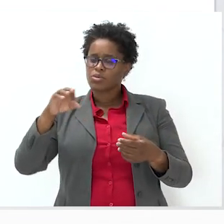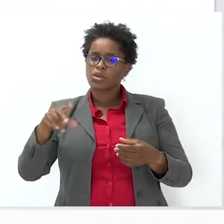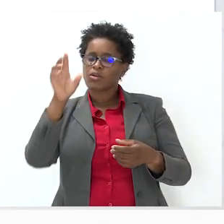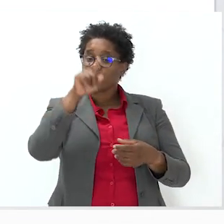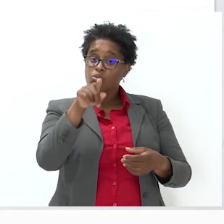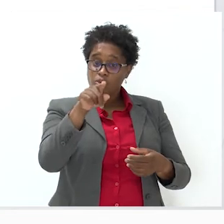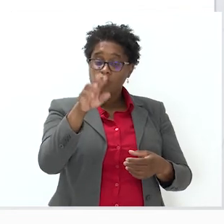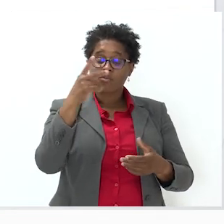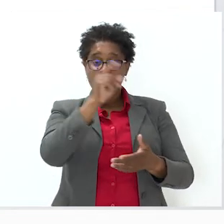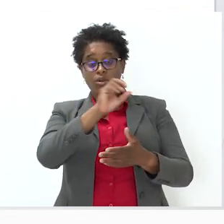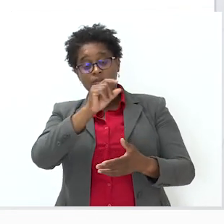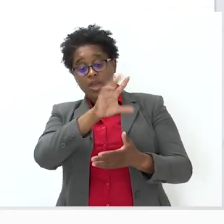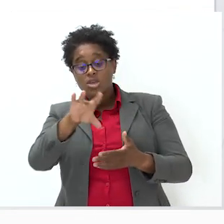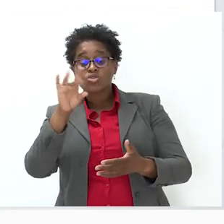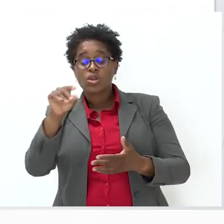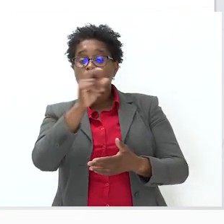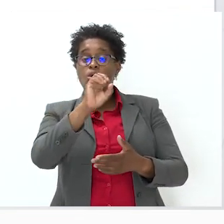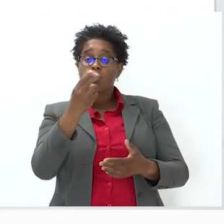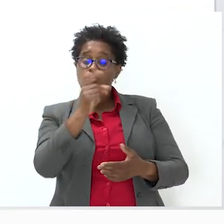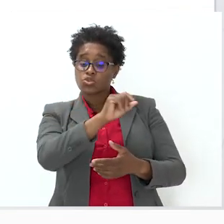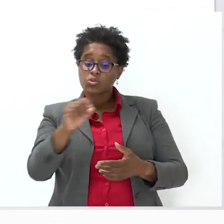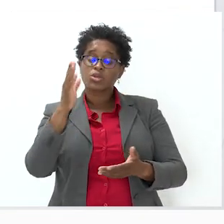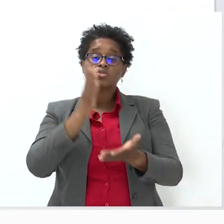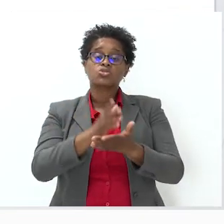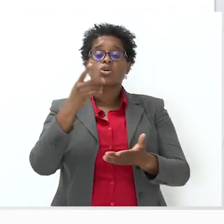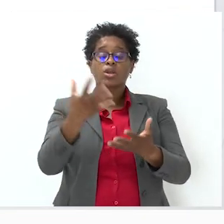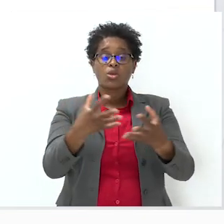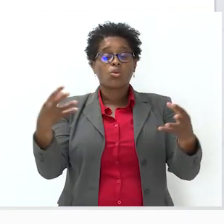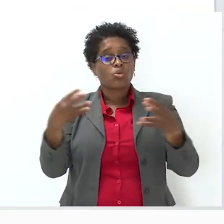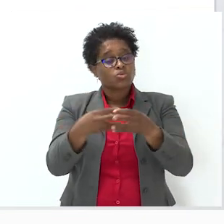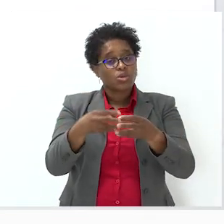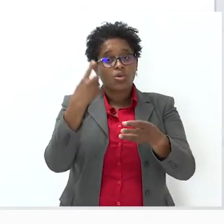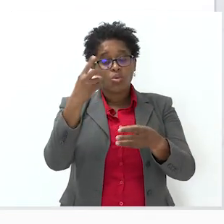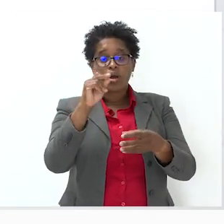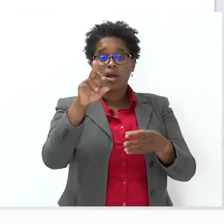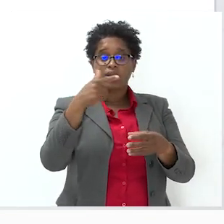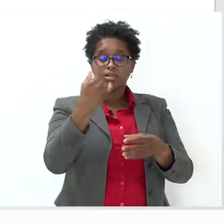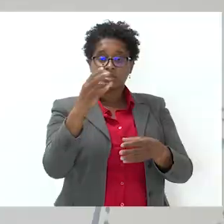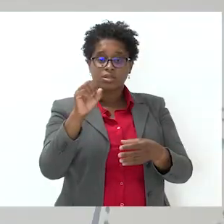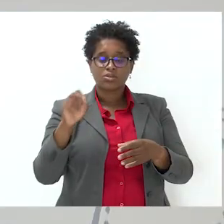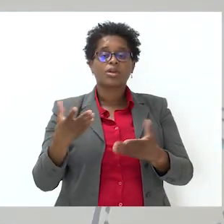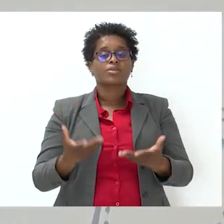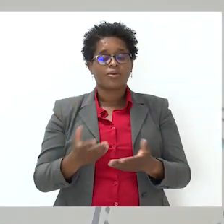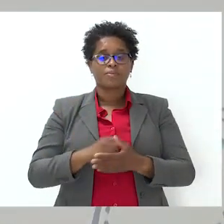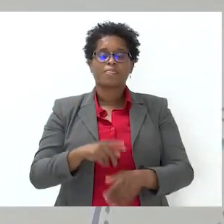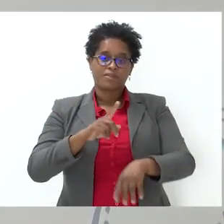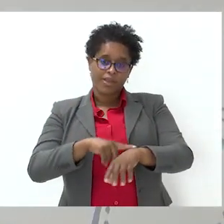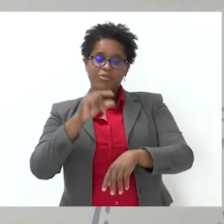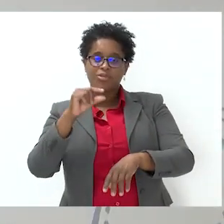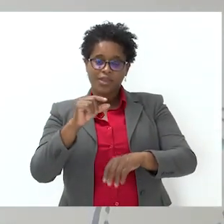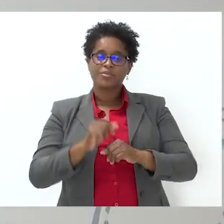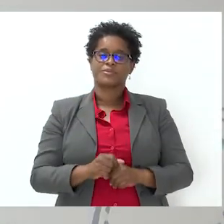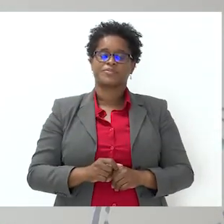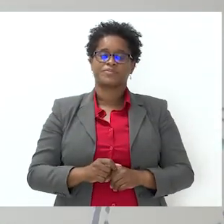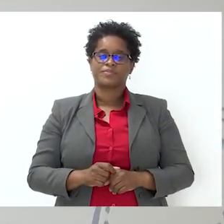Vão escolher ou sublinhar apenas aquela que é contraída com um artigo. Então, vou dar-vos